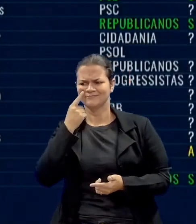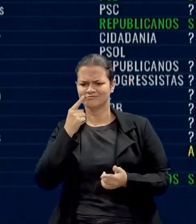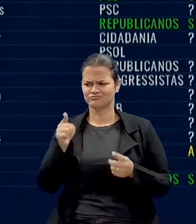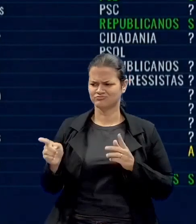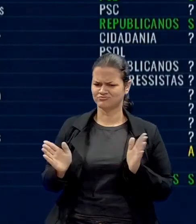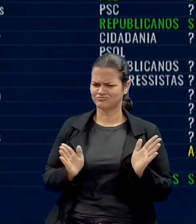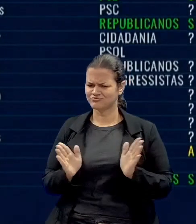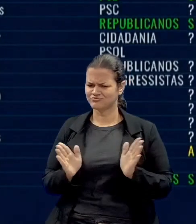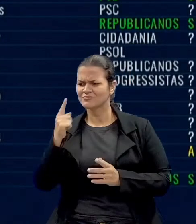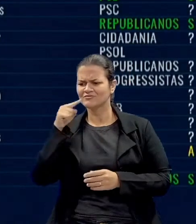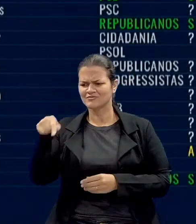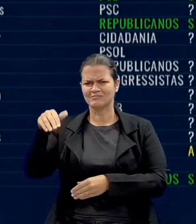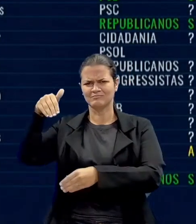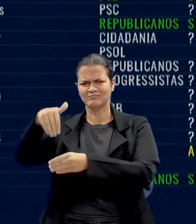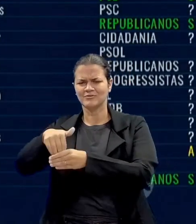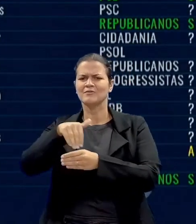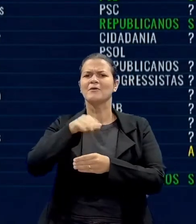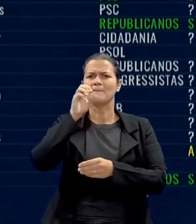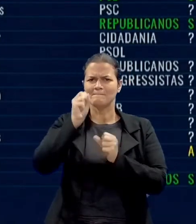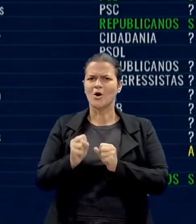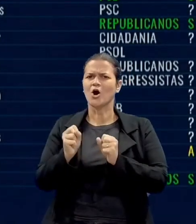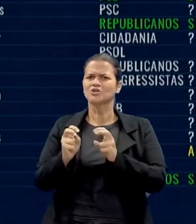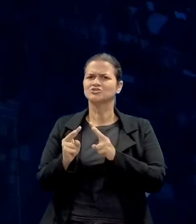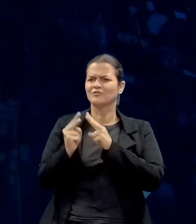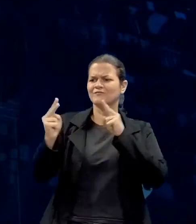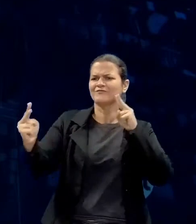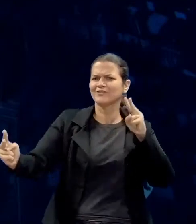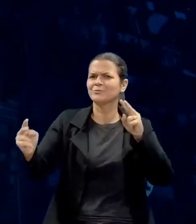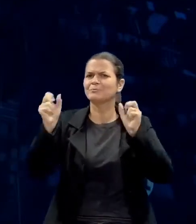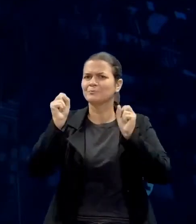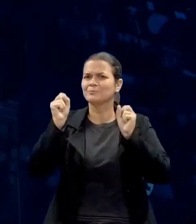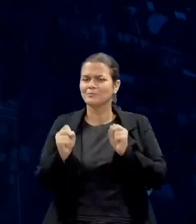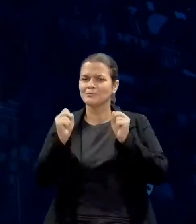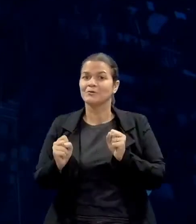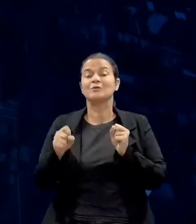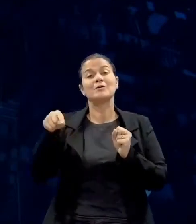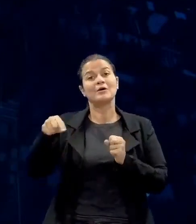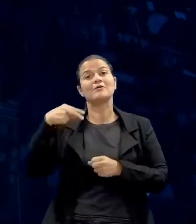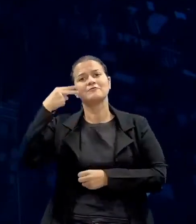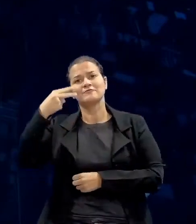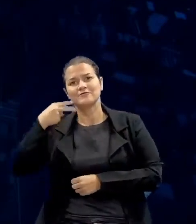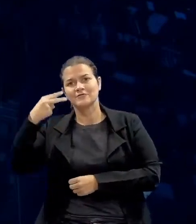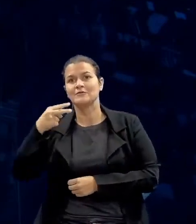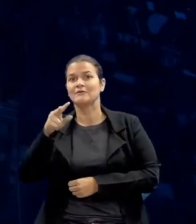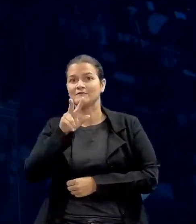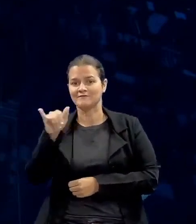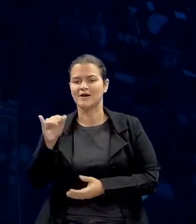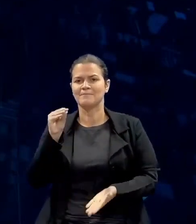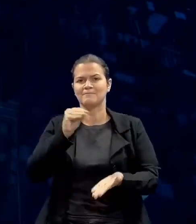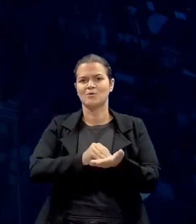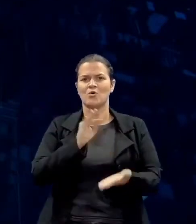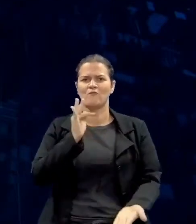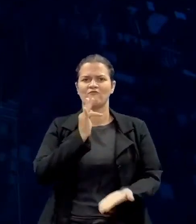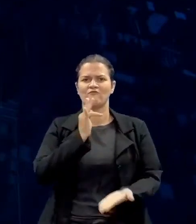feito virtualmente entre 1 e 4 da tarde. E que o vereador terá falta